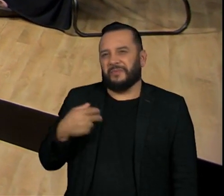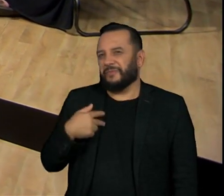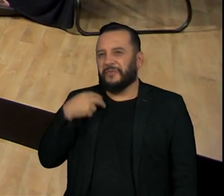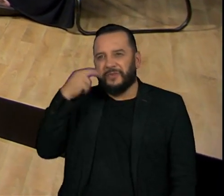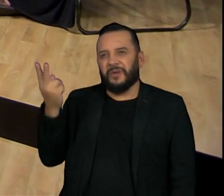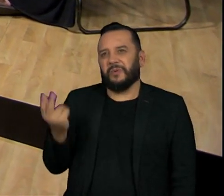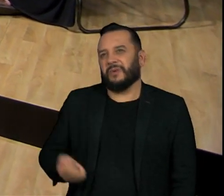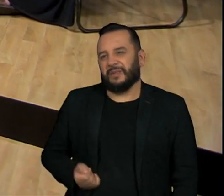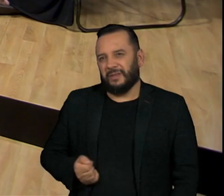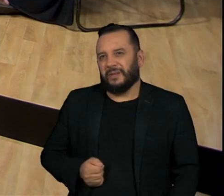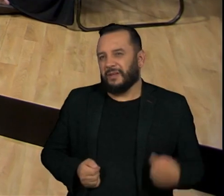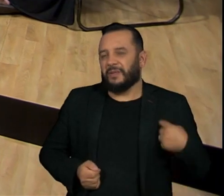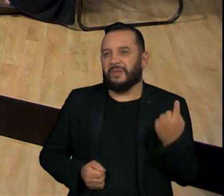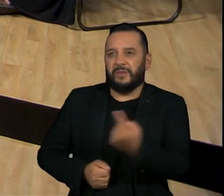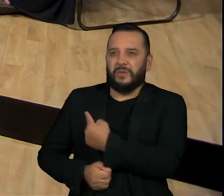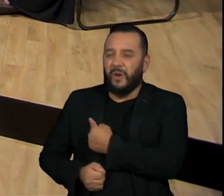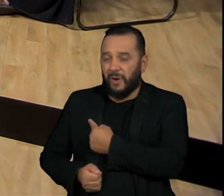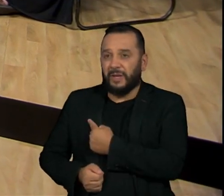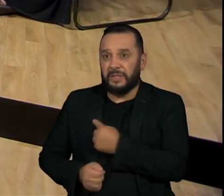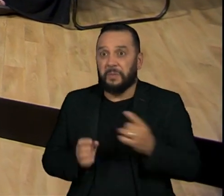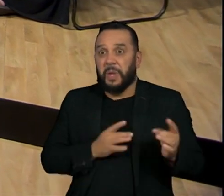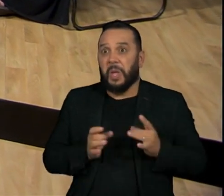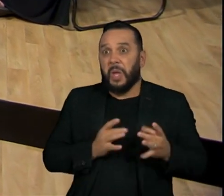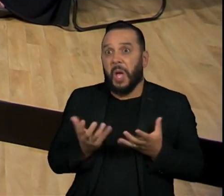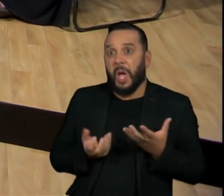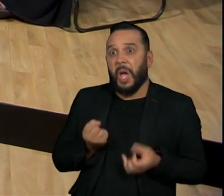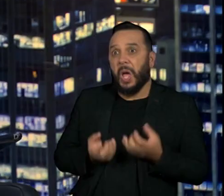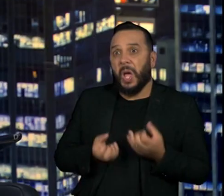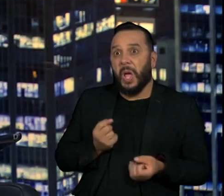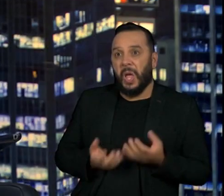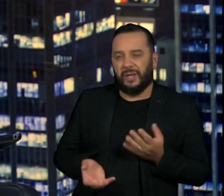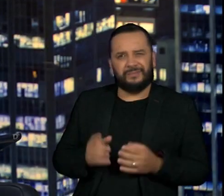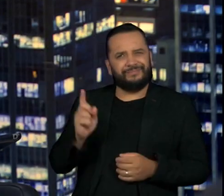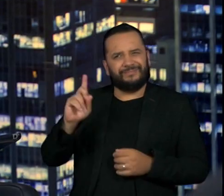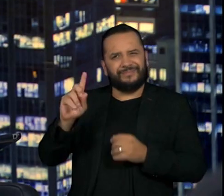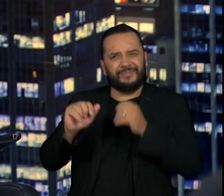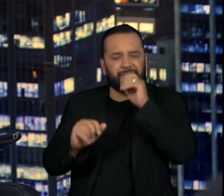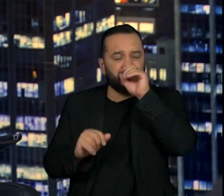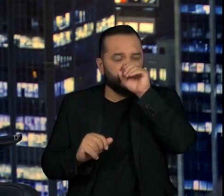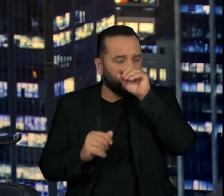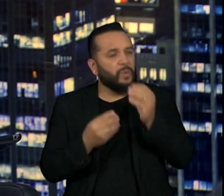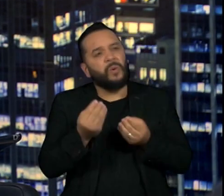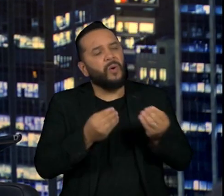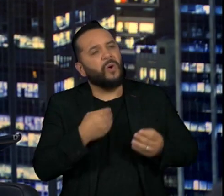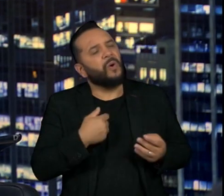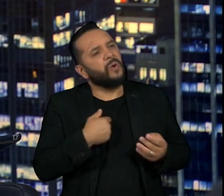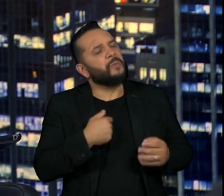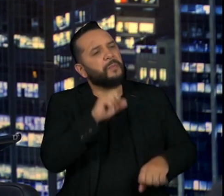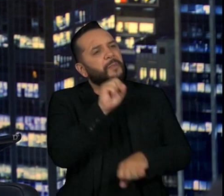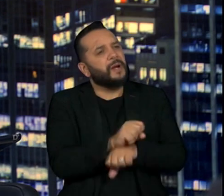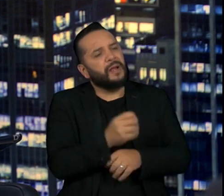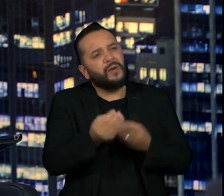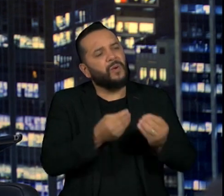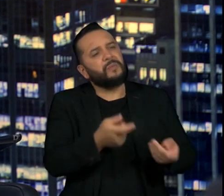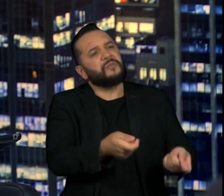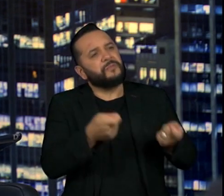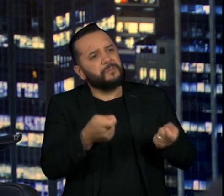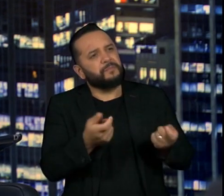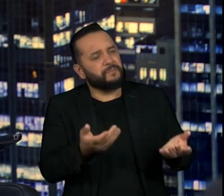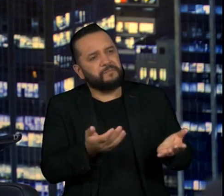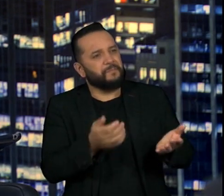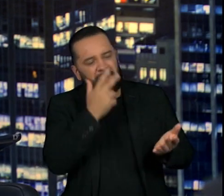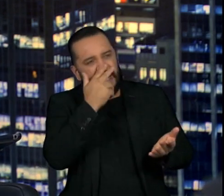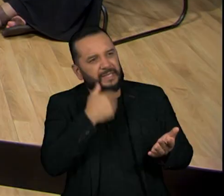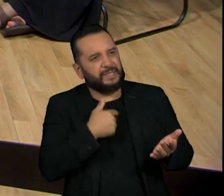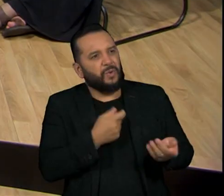medo empoderando as agressões. Como agir, não é, Dominique? Como frear, como a Helena colocou? Porque o pânico me